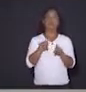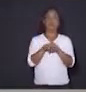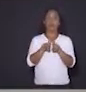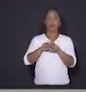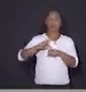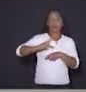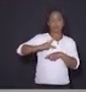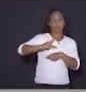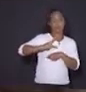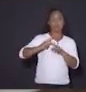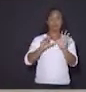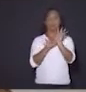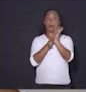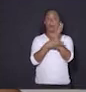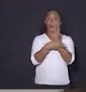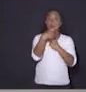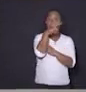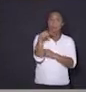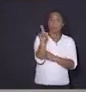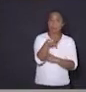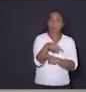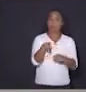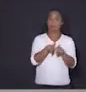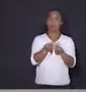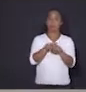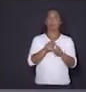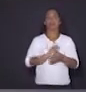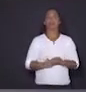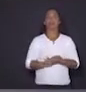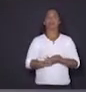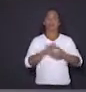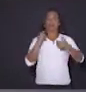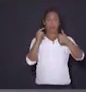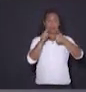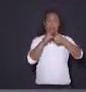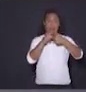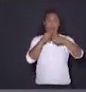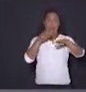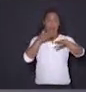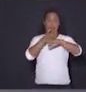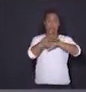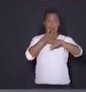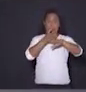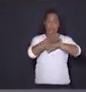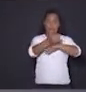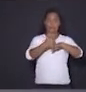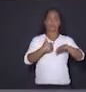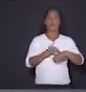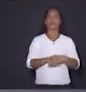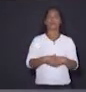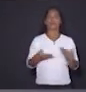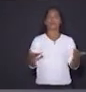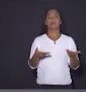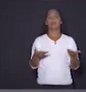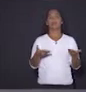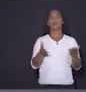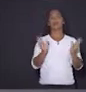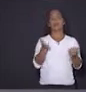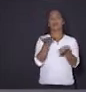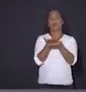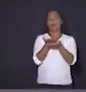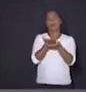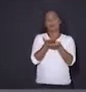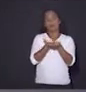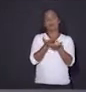e proteção de dados em relação a acesso esses são alguns dados de uma pesquisa que é feita anualmente pelo centro de estatística